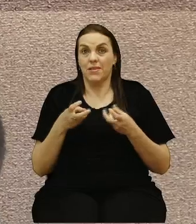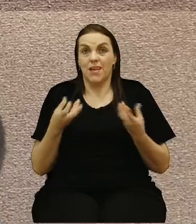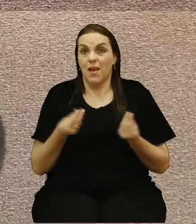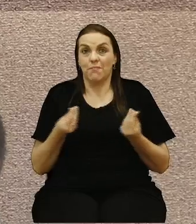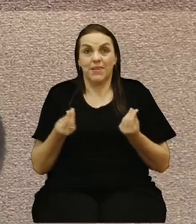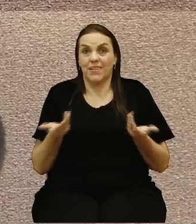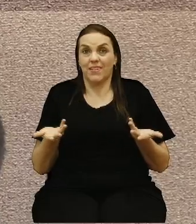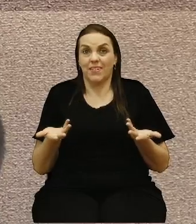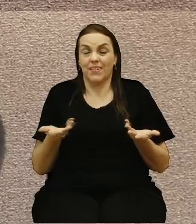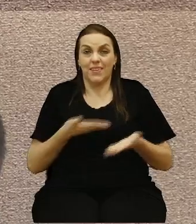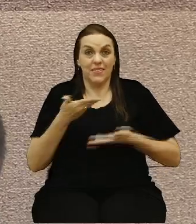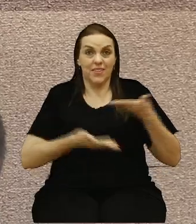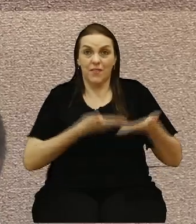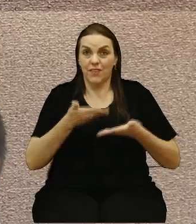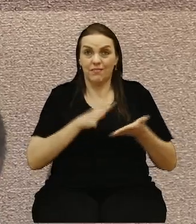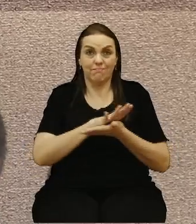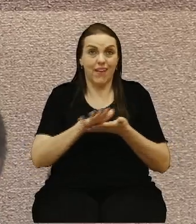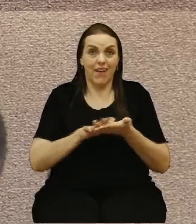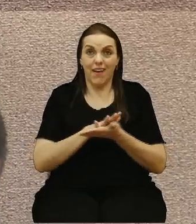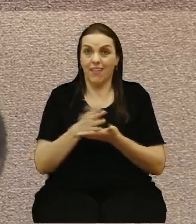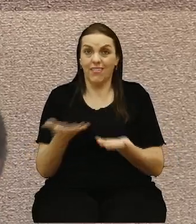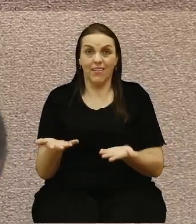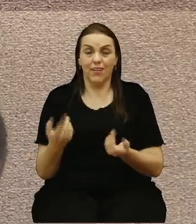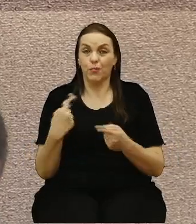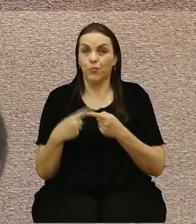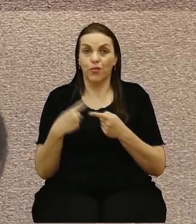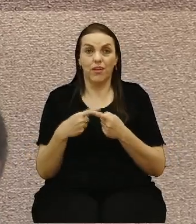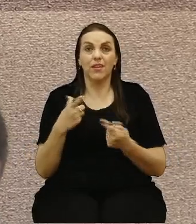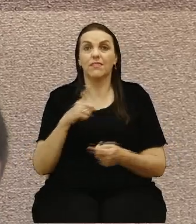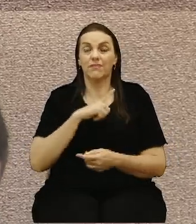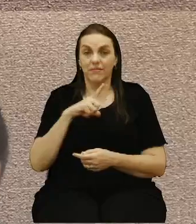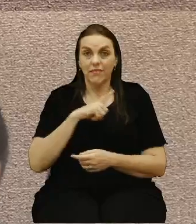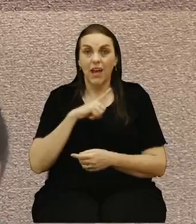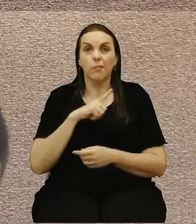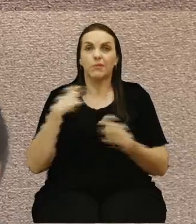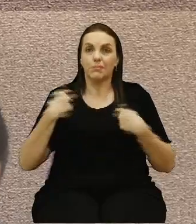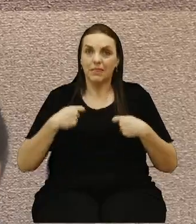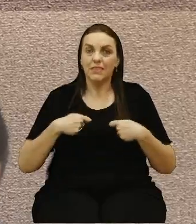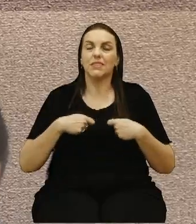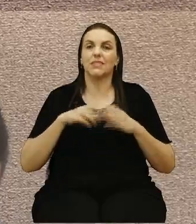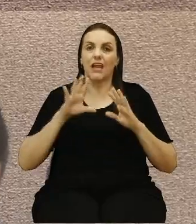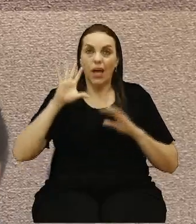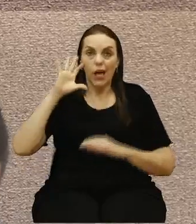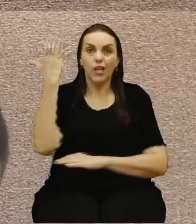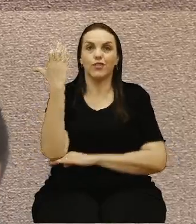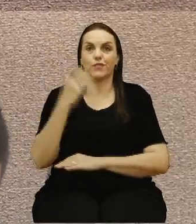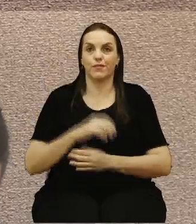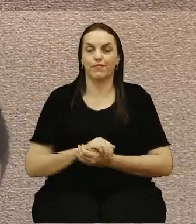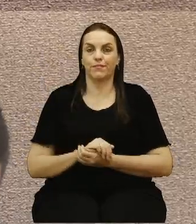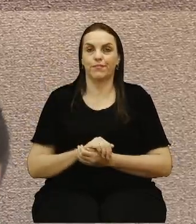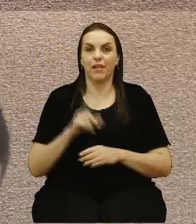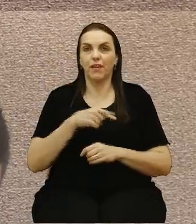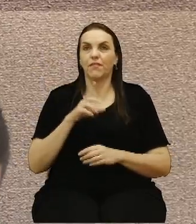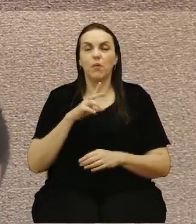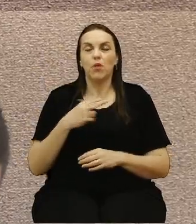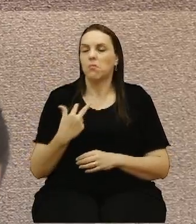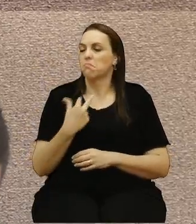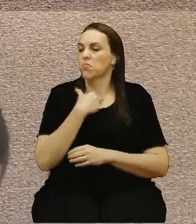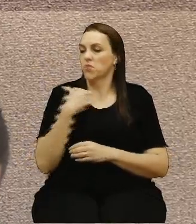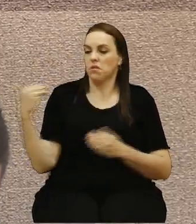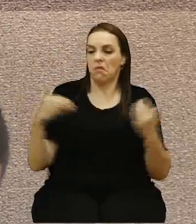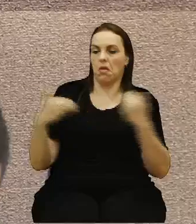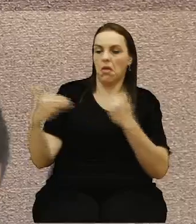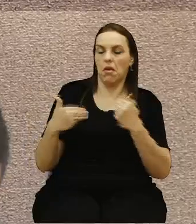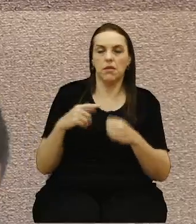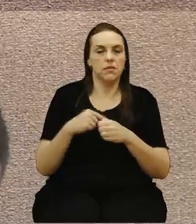serviço. Por quê? Porque nós temos que tomar medidas. Vamos impedir outros municípios de vir aqui?